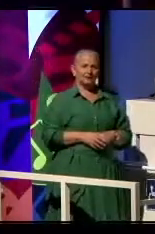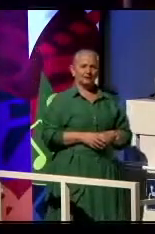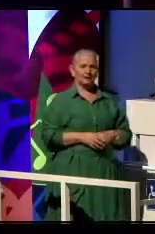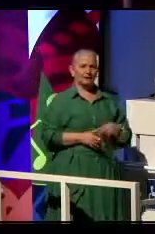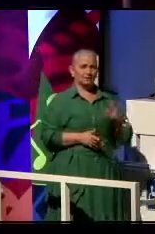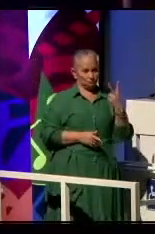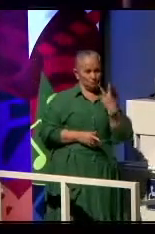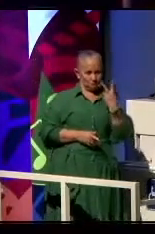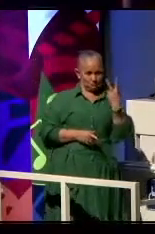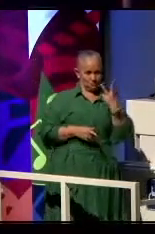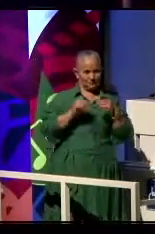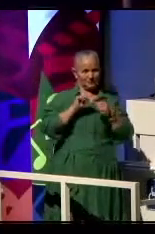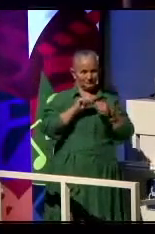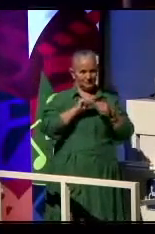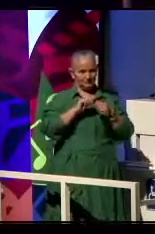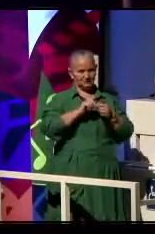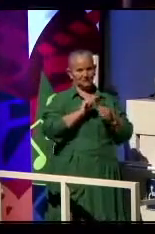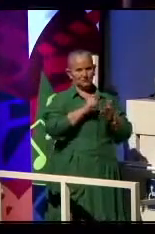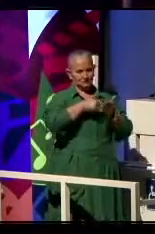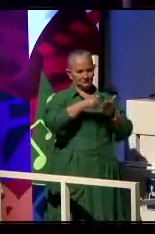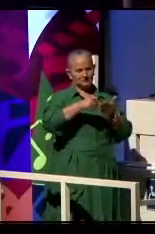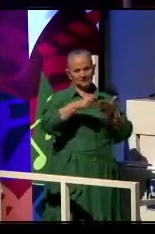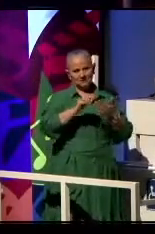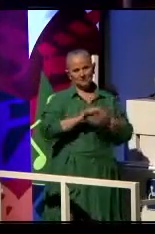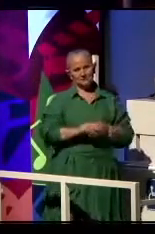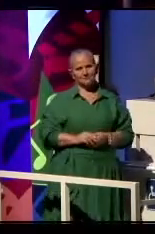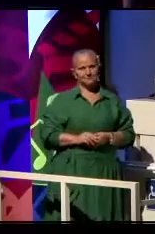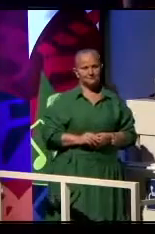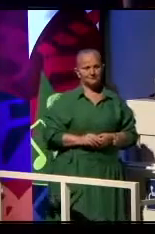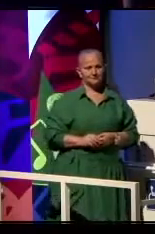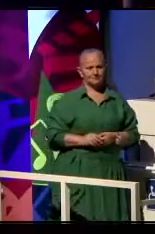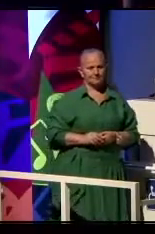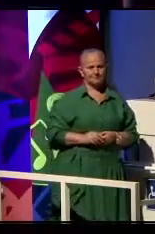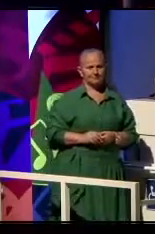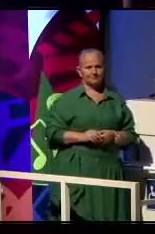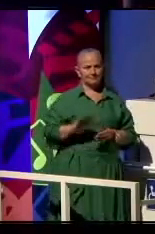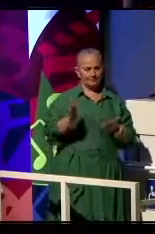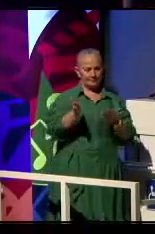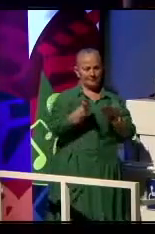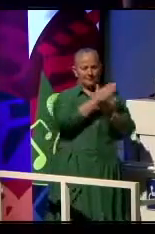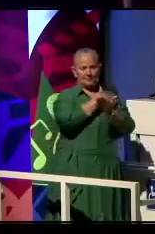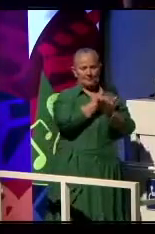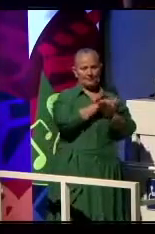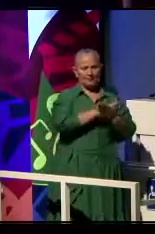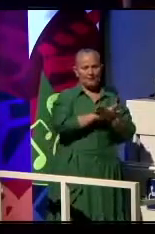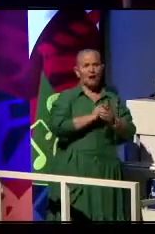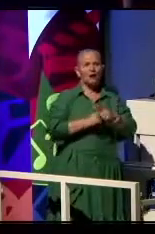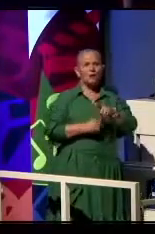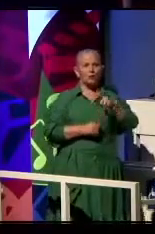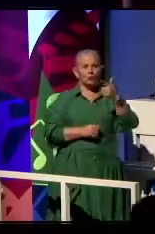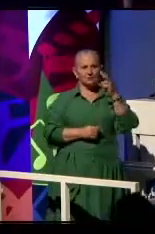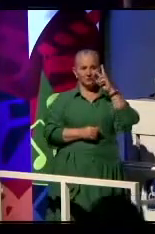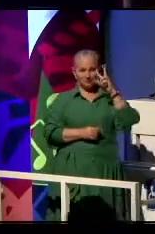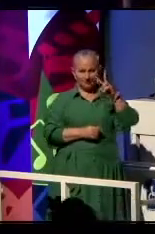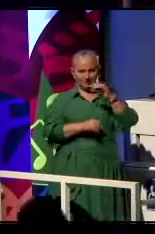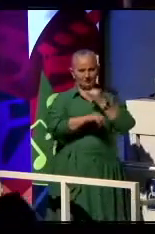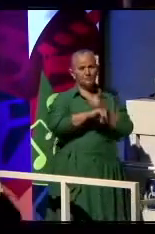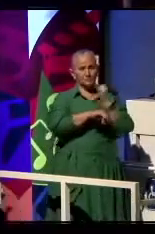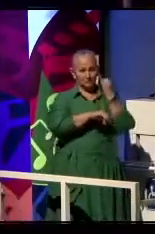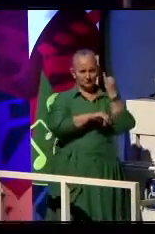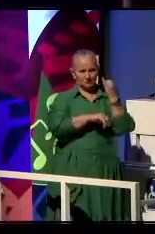Andréia se movimenta de um lado para o outro no palco para fazer sua apresentação. Que